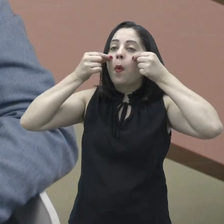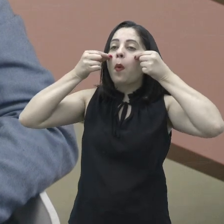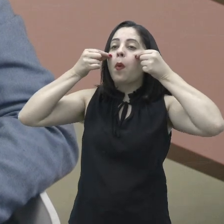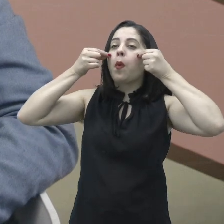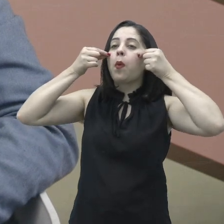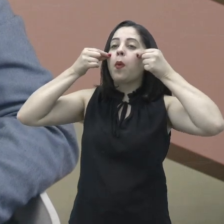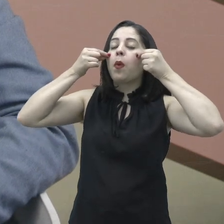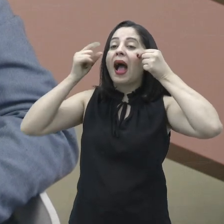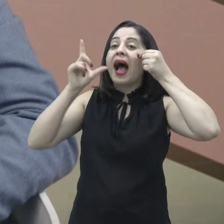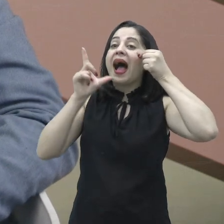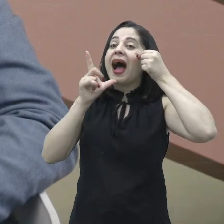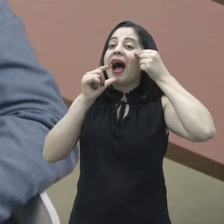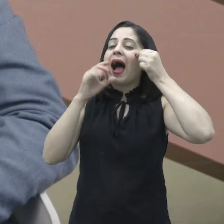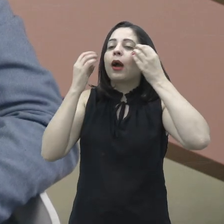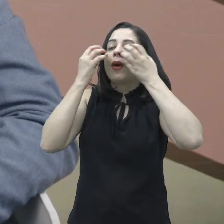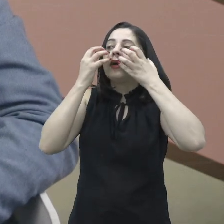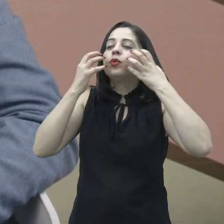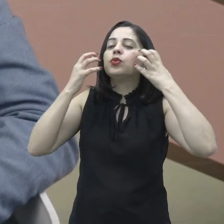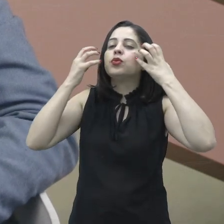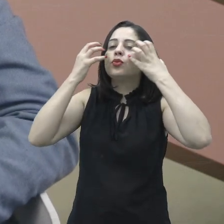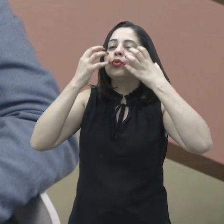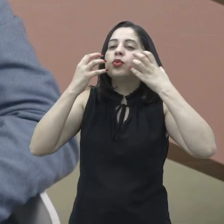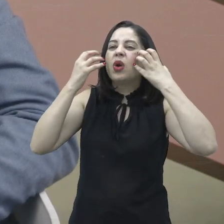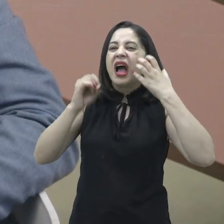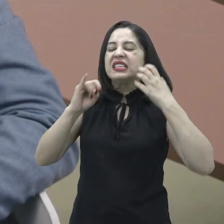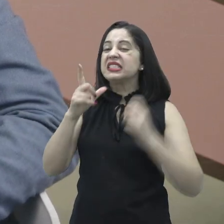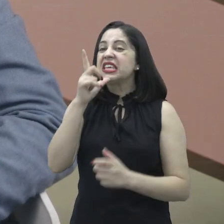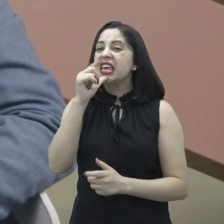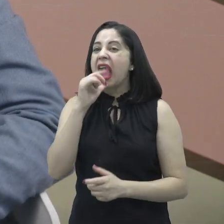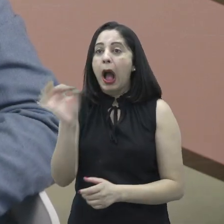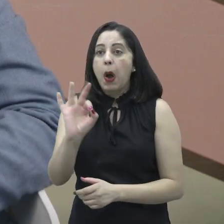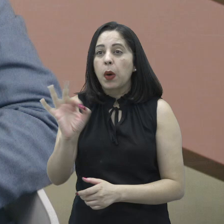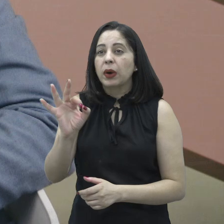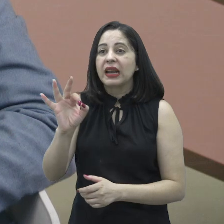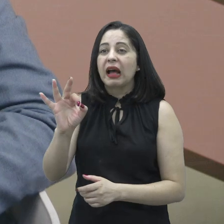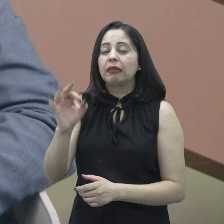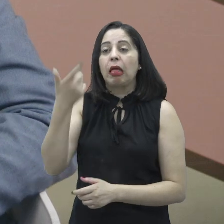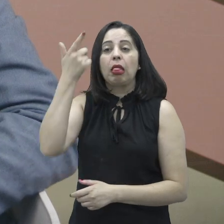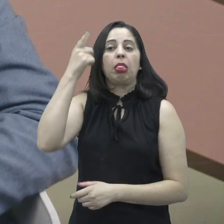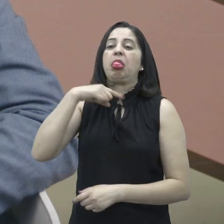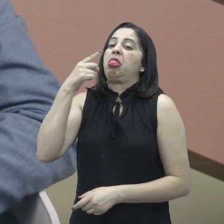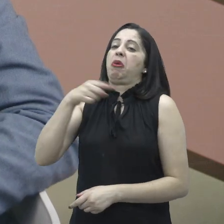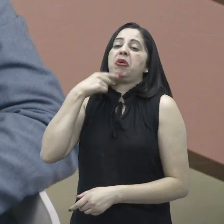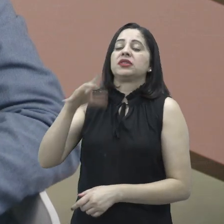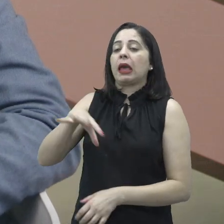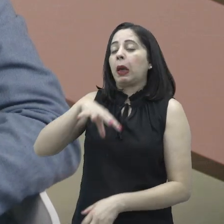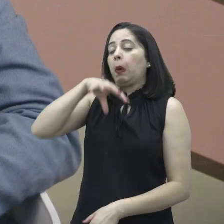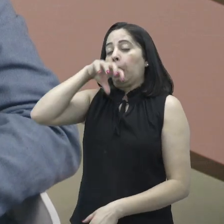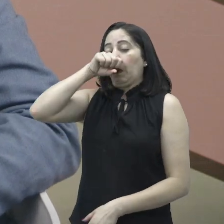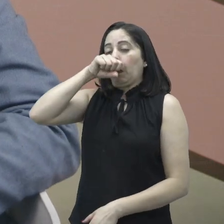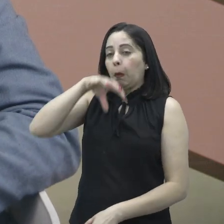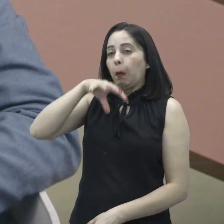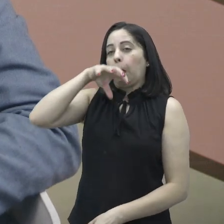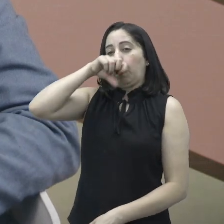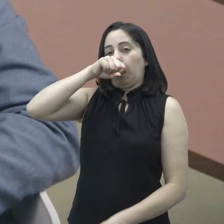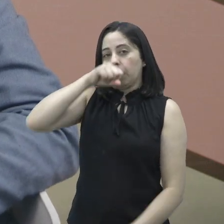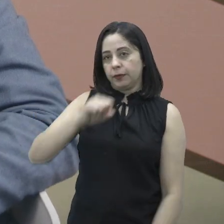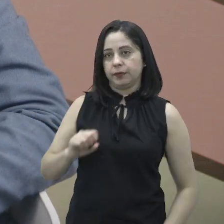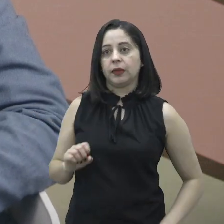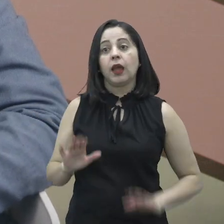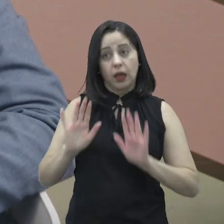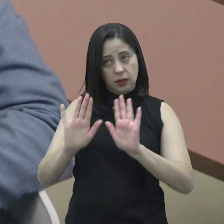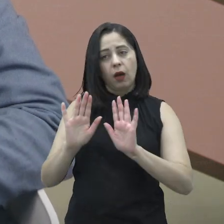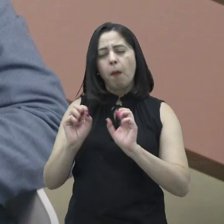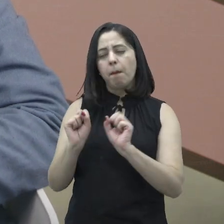aérea ressecado, ele inflama mais rápido, dificulta a respiração. Então, muitas vezes com esse tempo seco, um umidificador realmente ajuda. Mas a